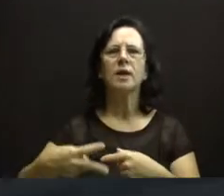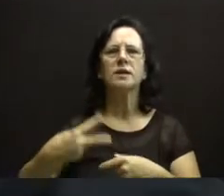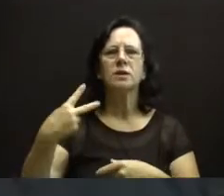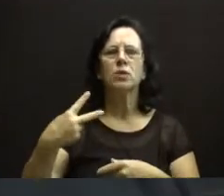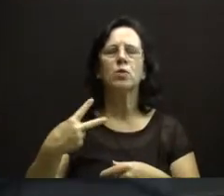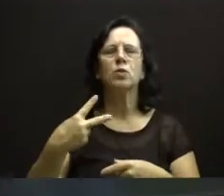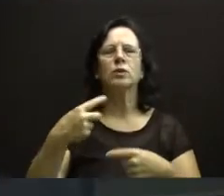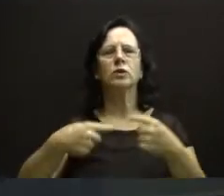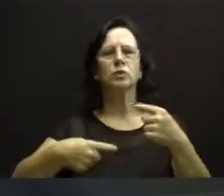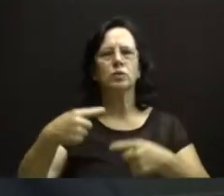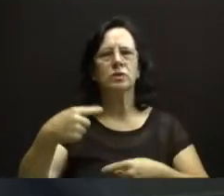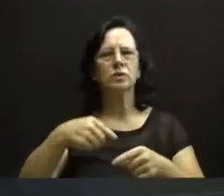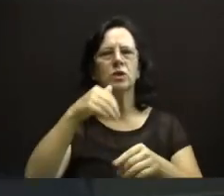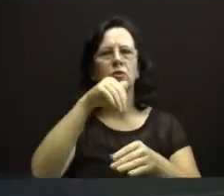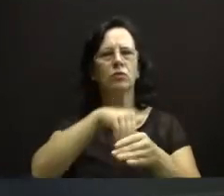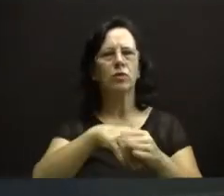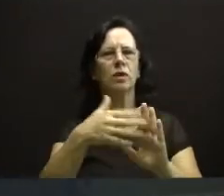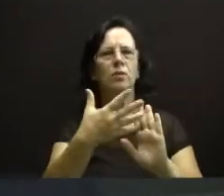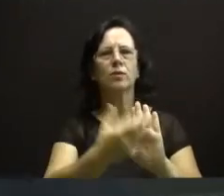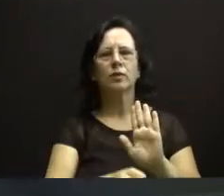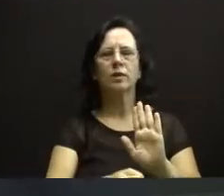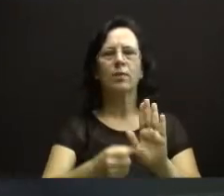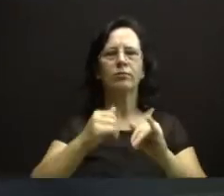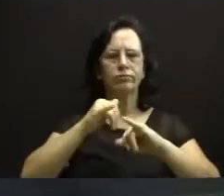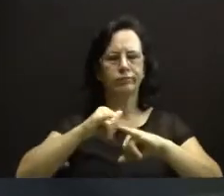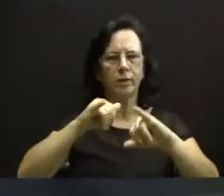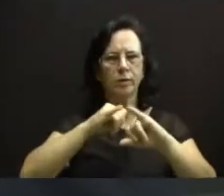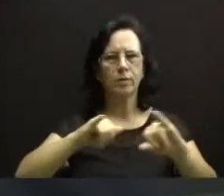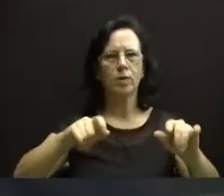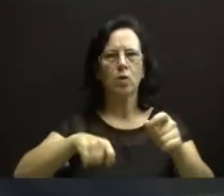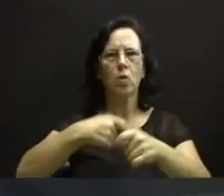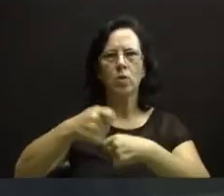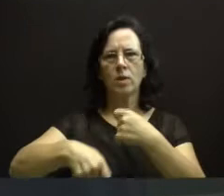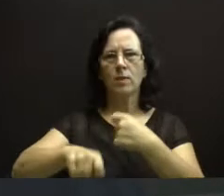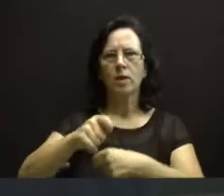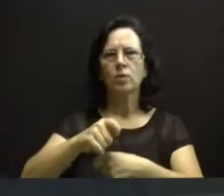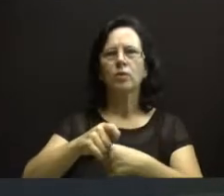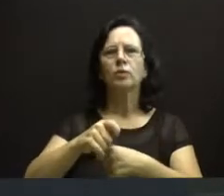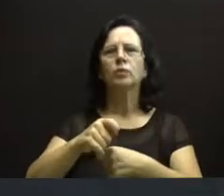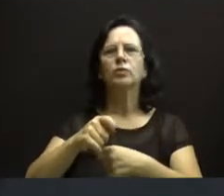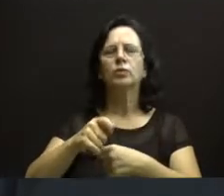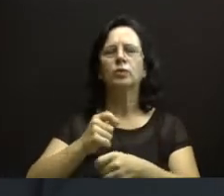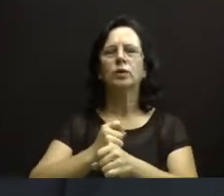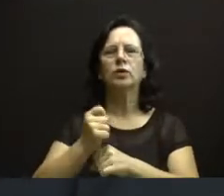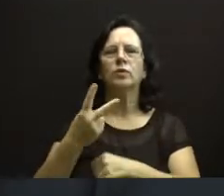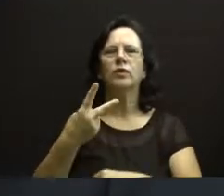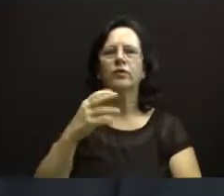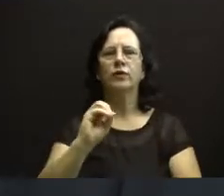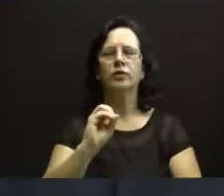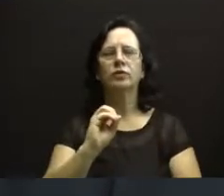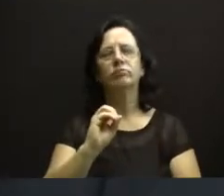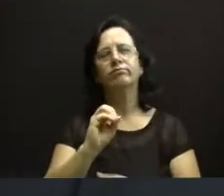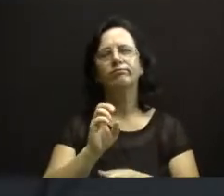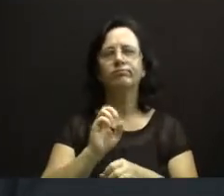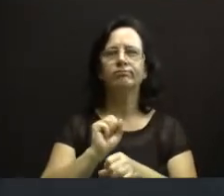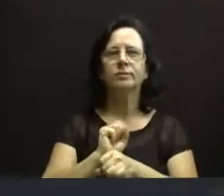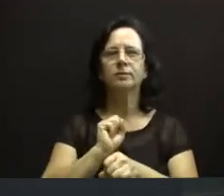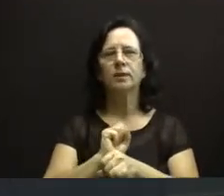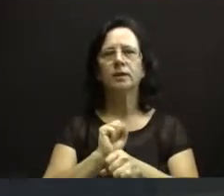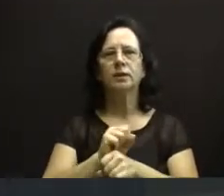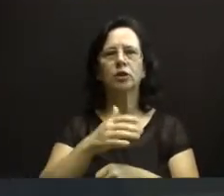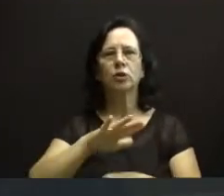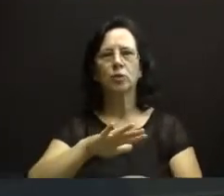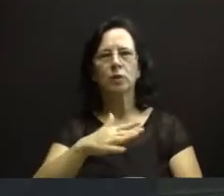para fazer valer publicar o quanto antes aí o orçamento para 2020 na perspectiva de um bom